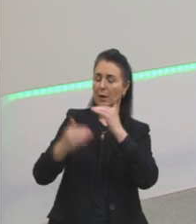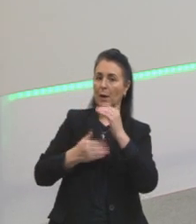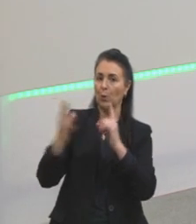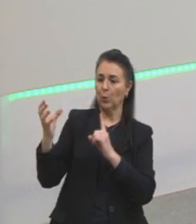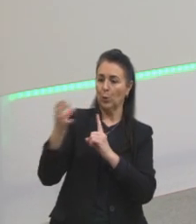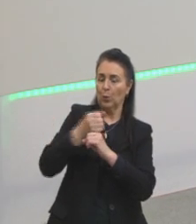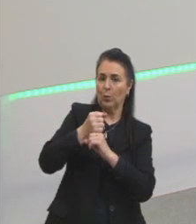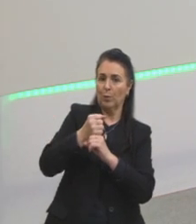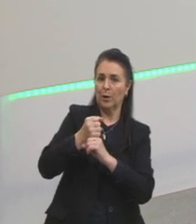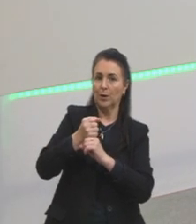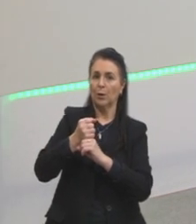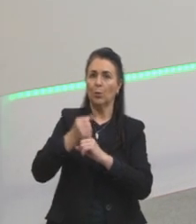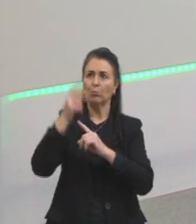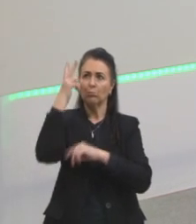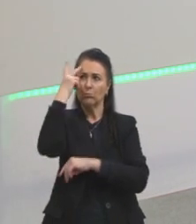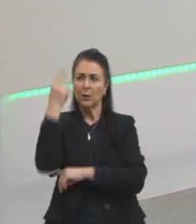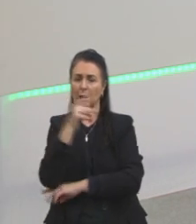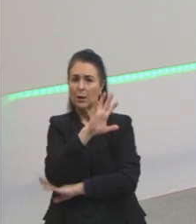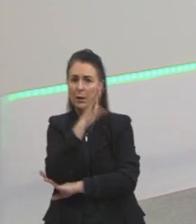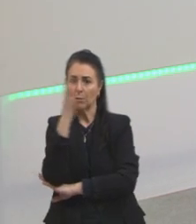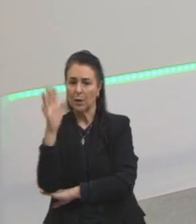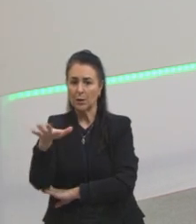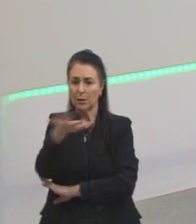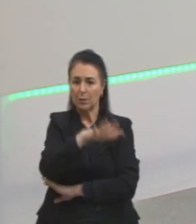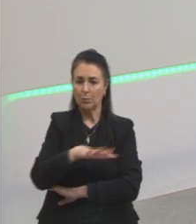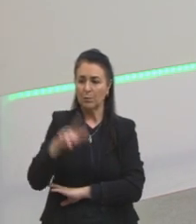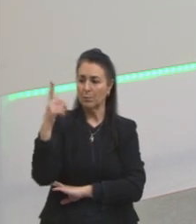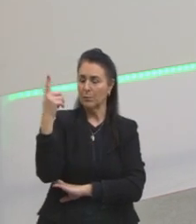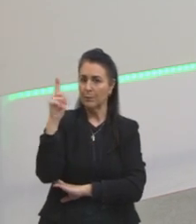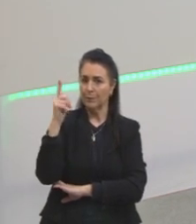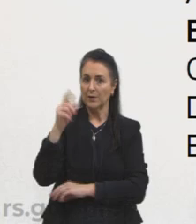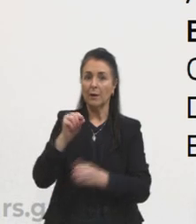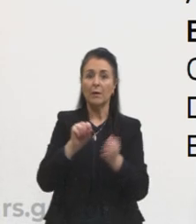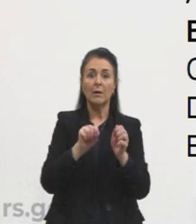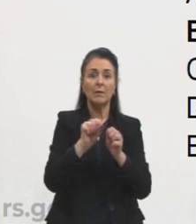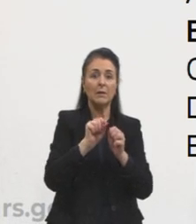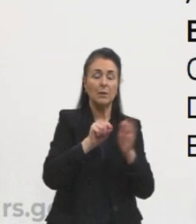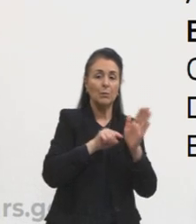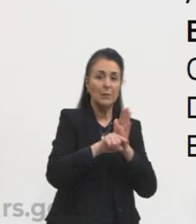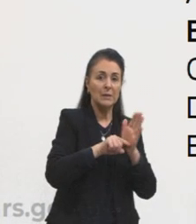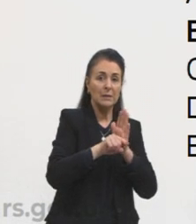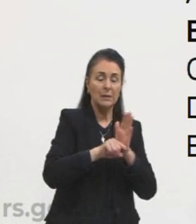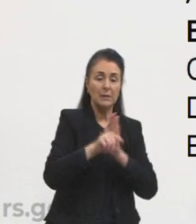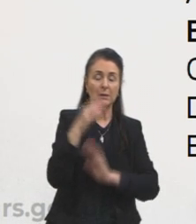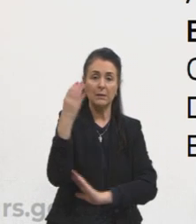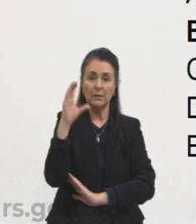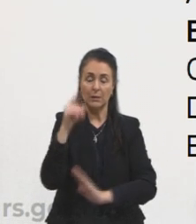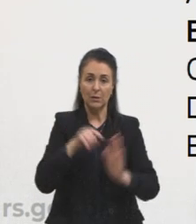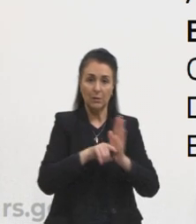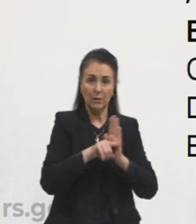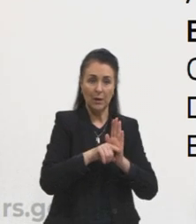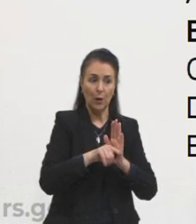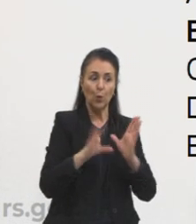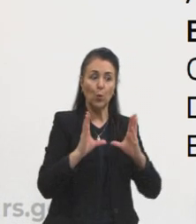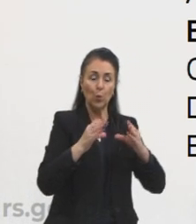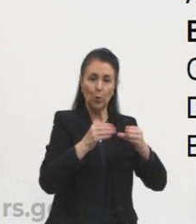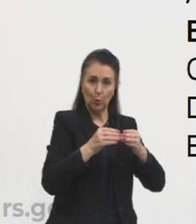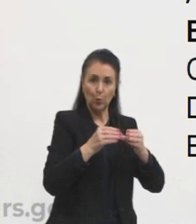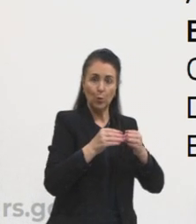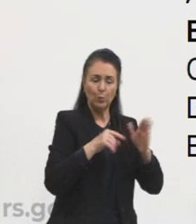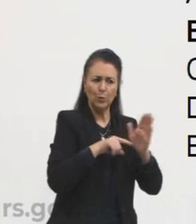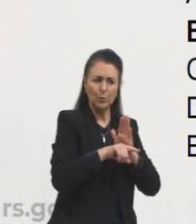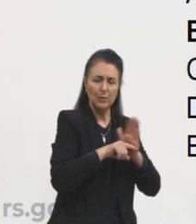sobre o espaço geográfico através da pesquisa científica e da invenção tecnológica, os cientistas também iriam se